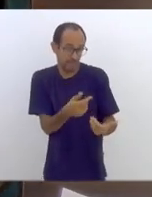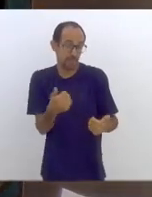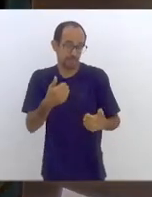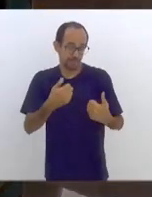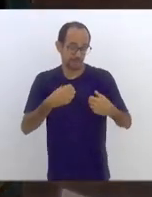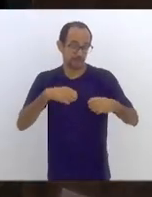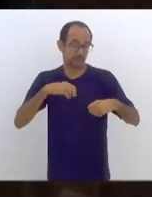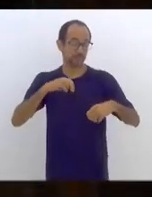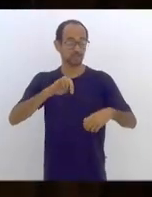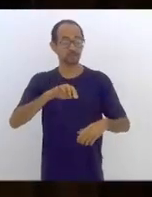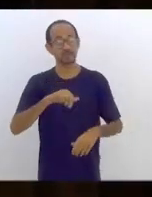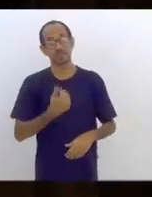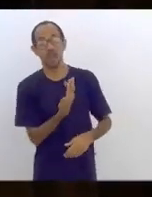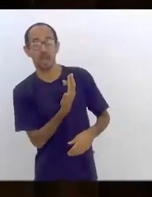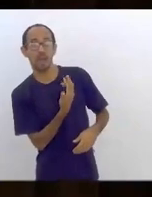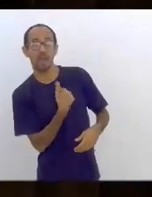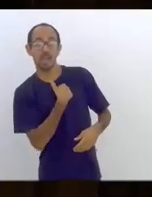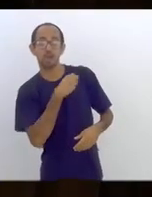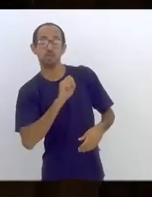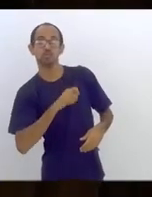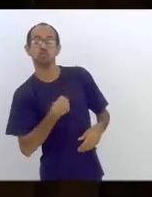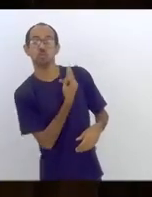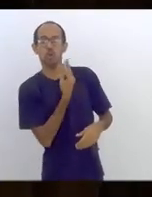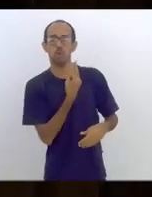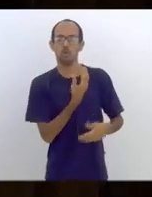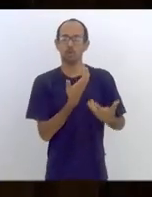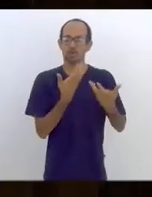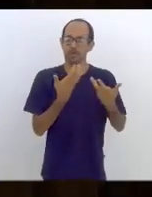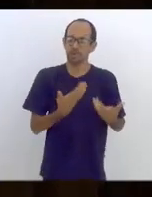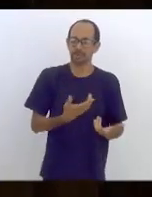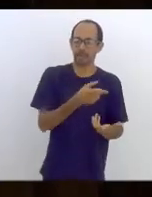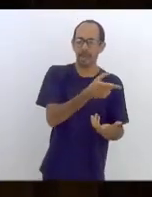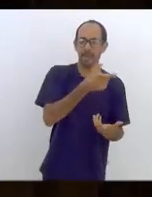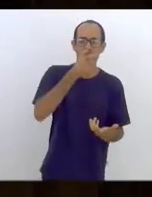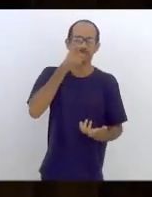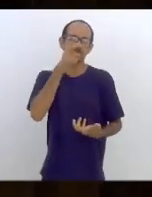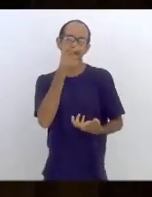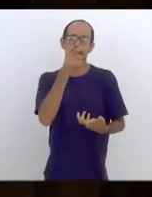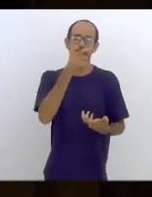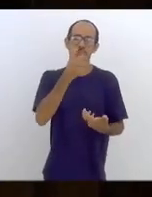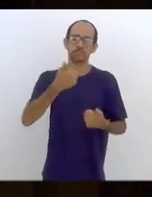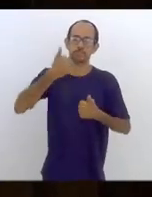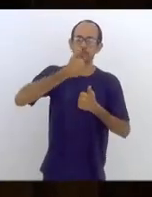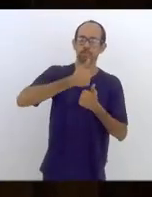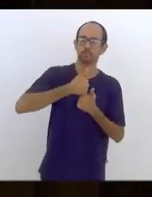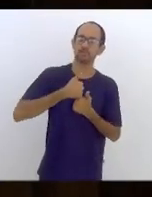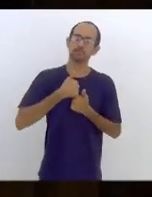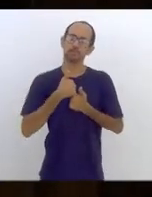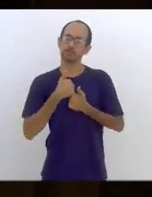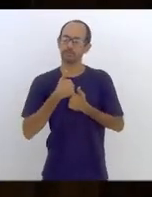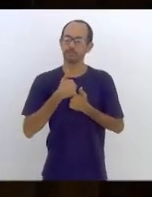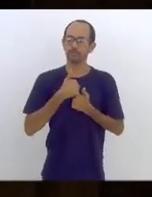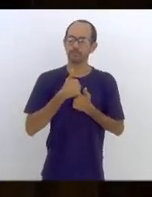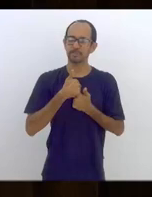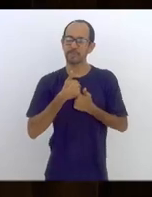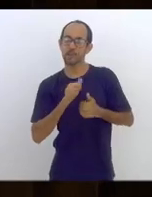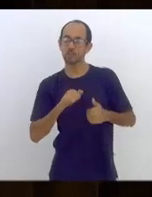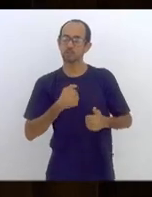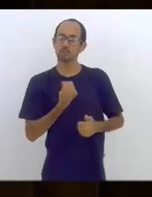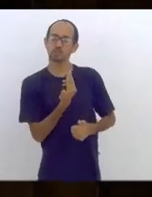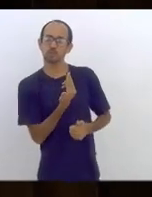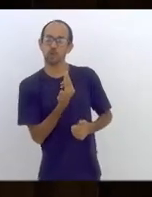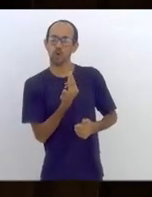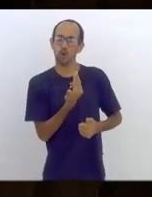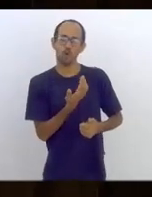ser. Eu sou aquilo que você queria ser. Eu